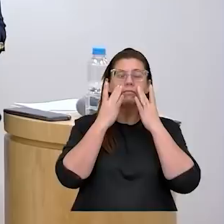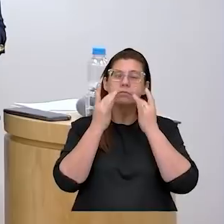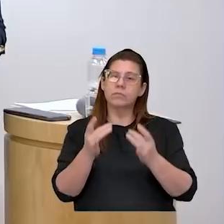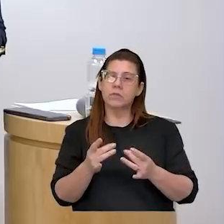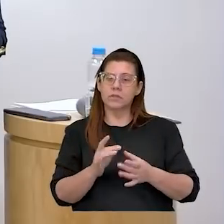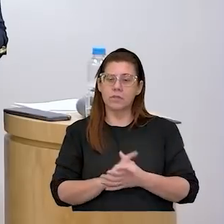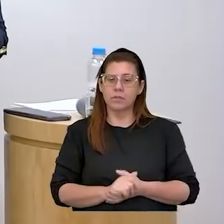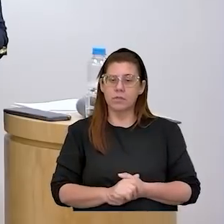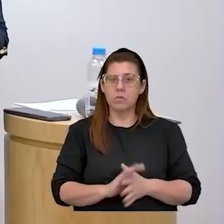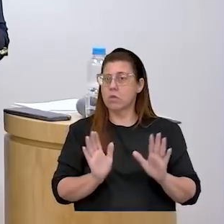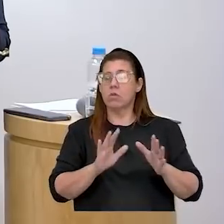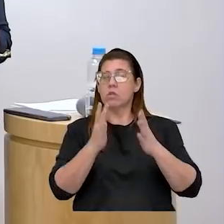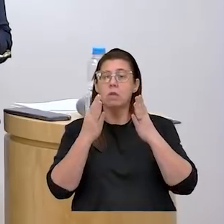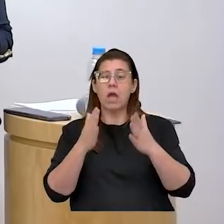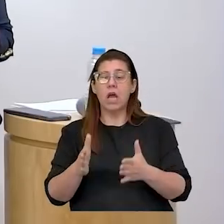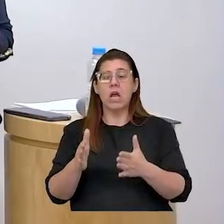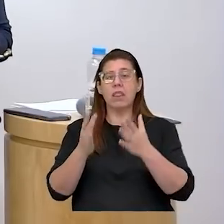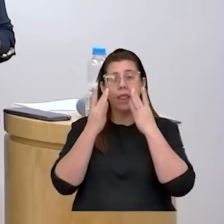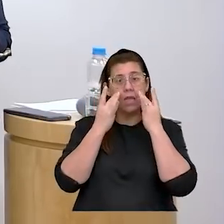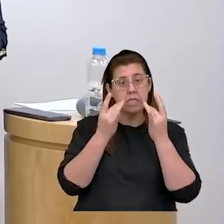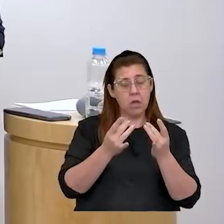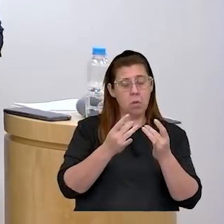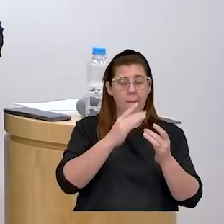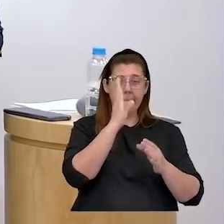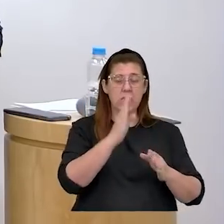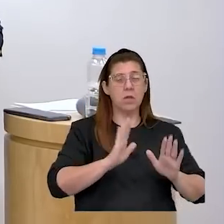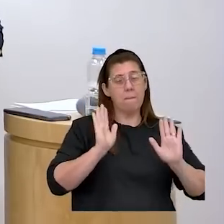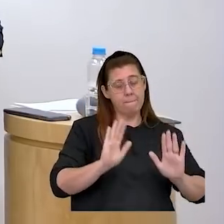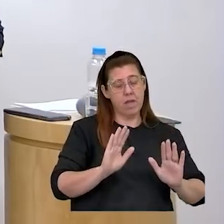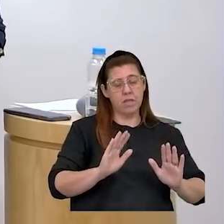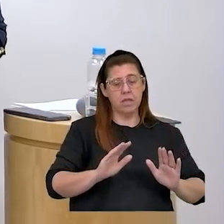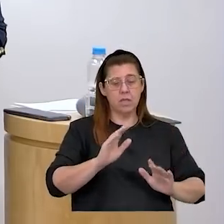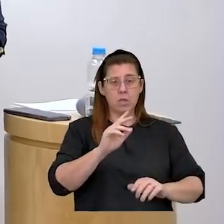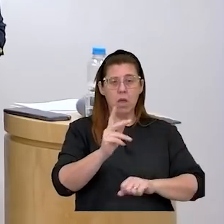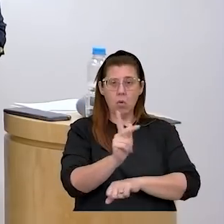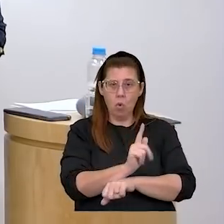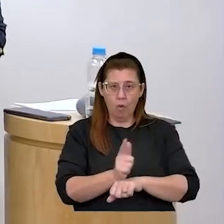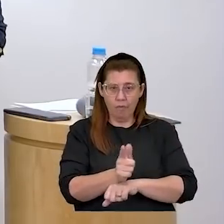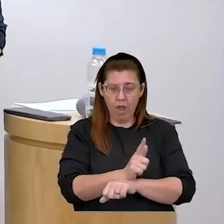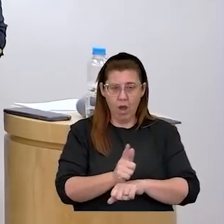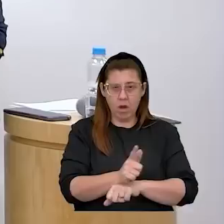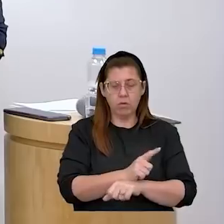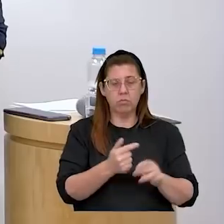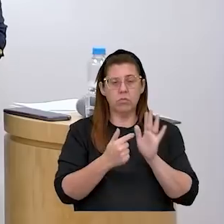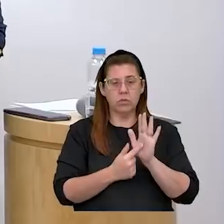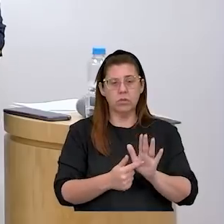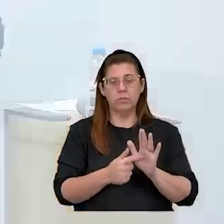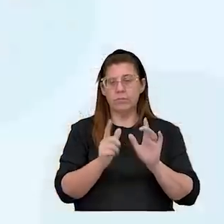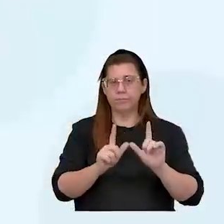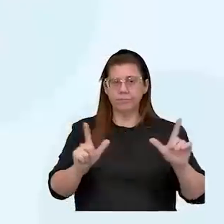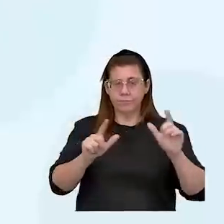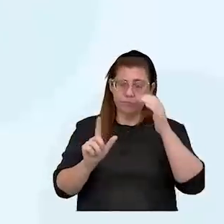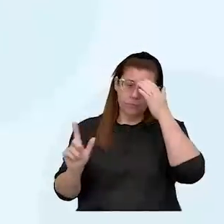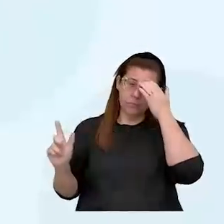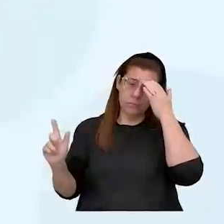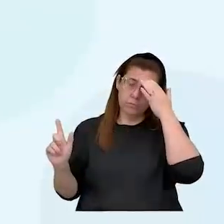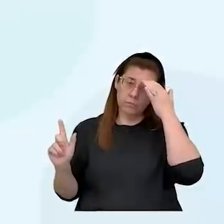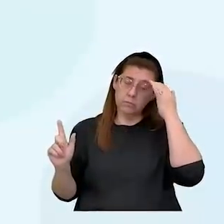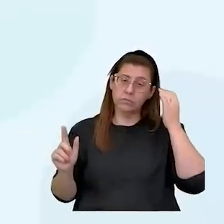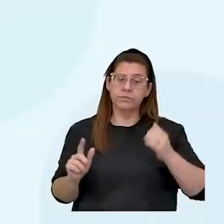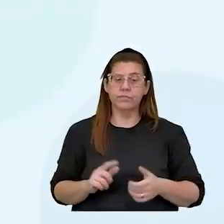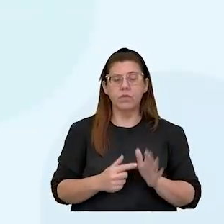está chamando a atenção do Brasil, são as pessoas que governam no contexto. Então, na tela para vocês, vou deixar a primeira parte que está aí, e